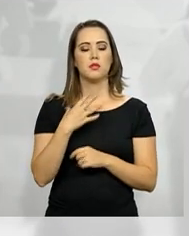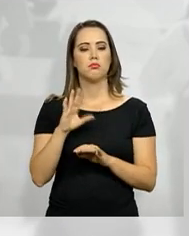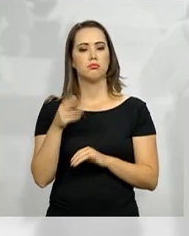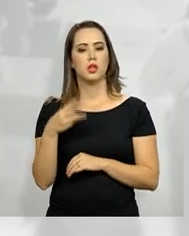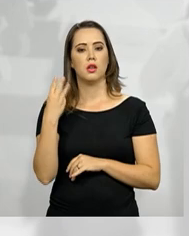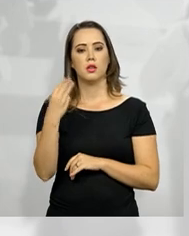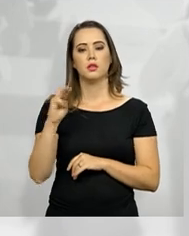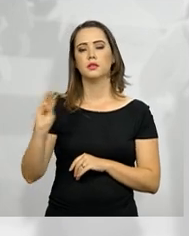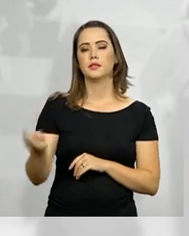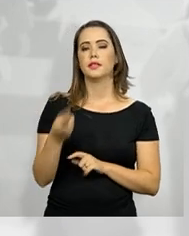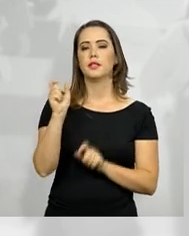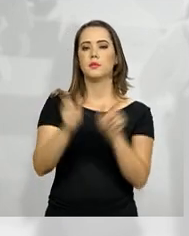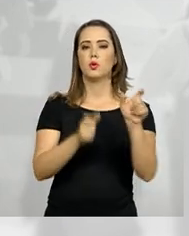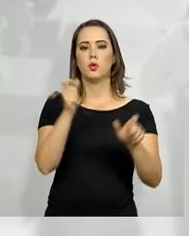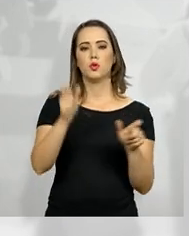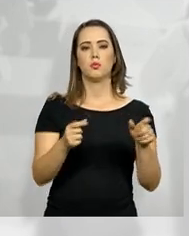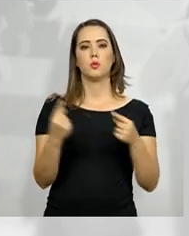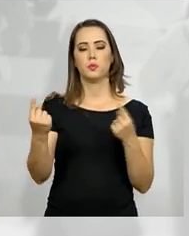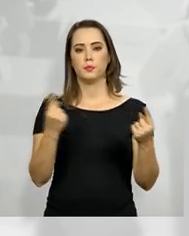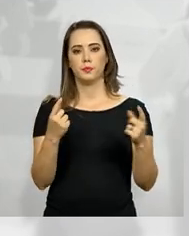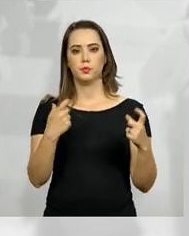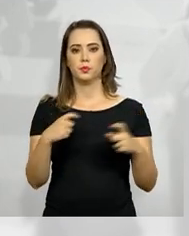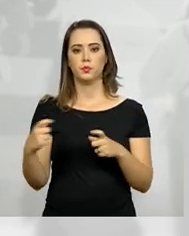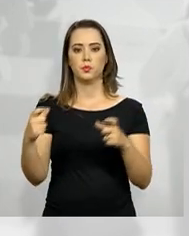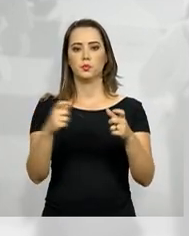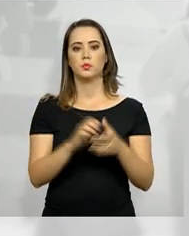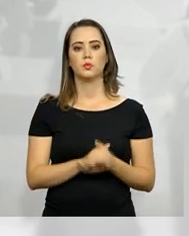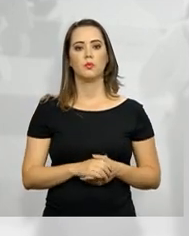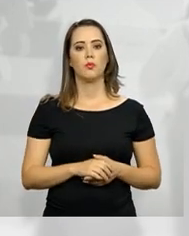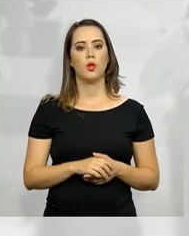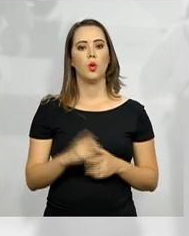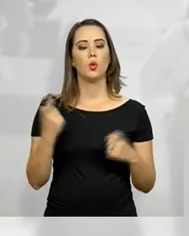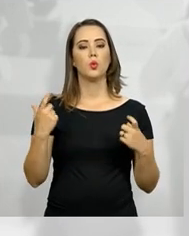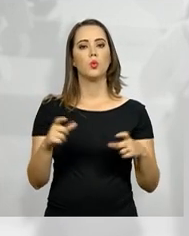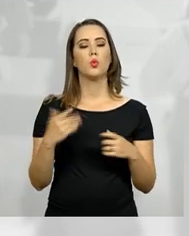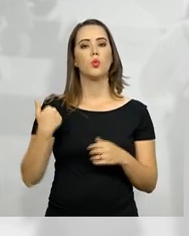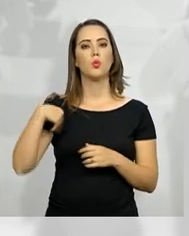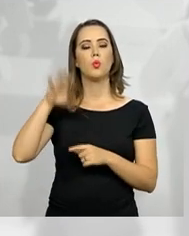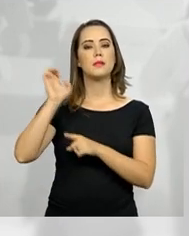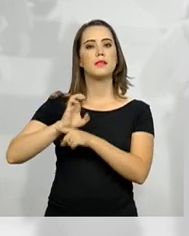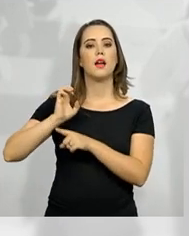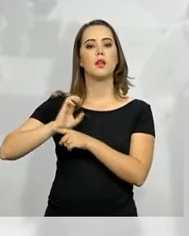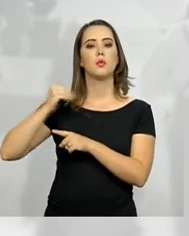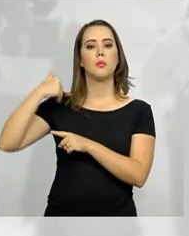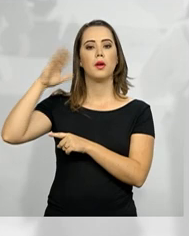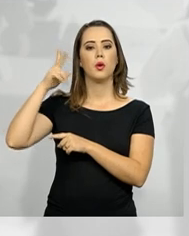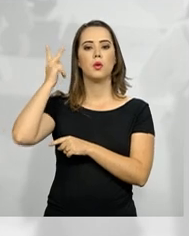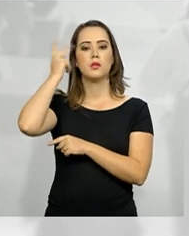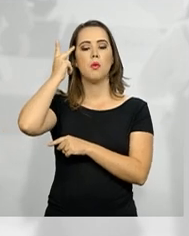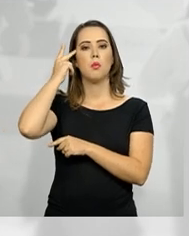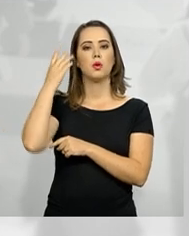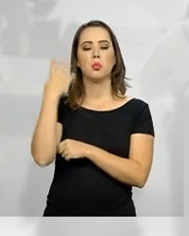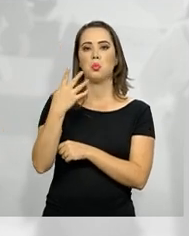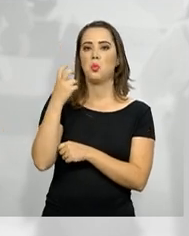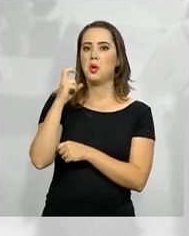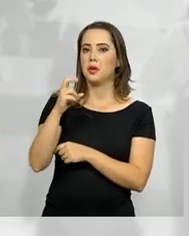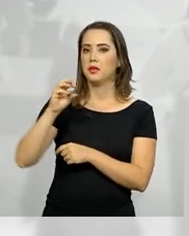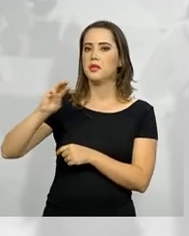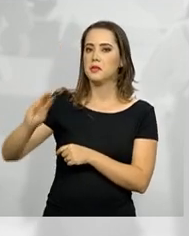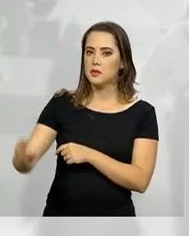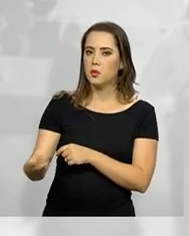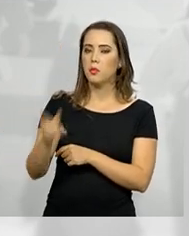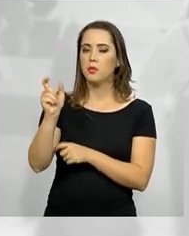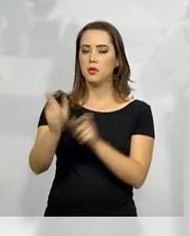cerca de 3 milhões de habitantes cada no ranking dos estados o mais populoso é são paulo com 45